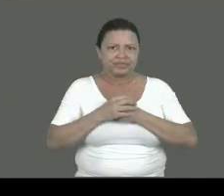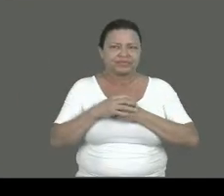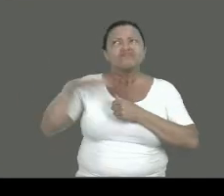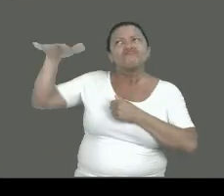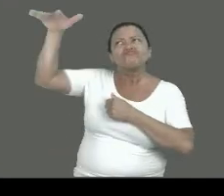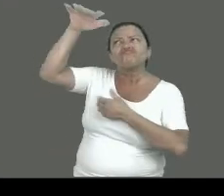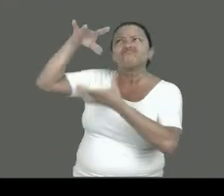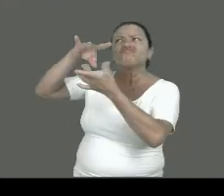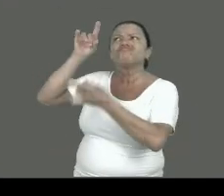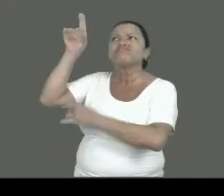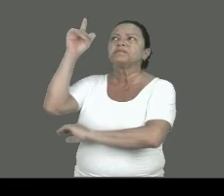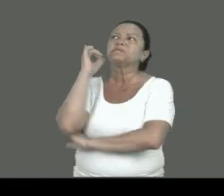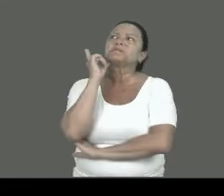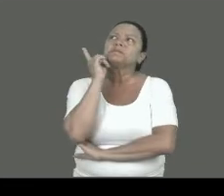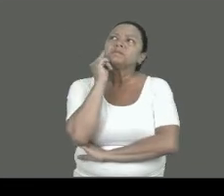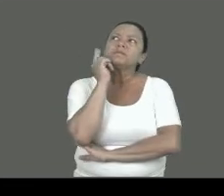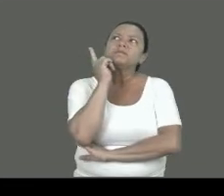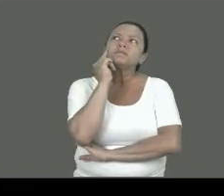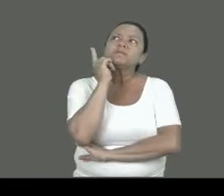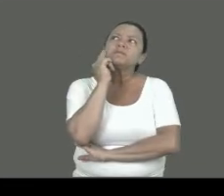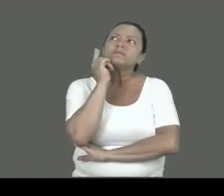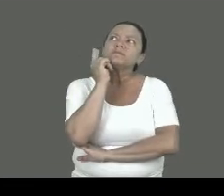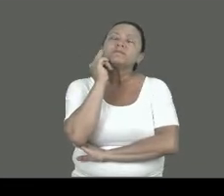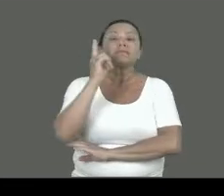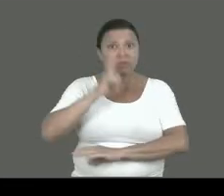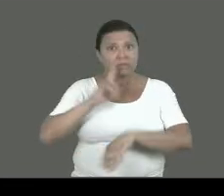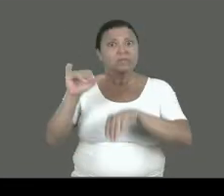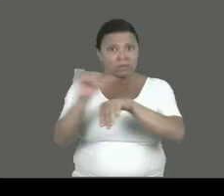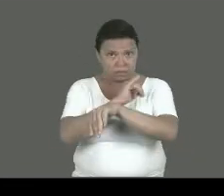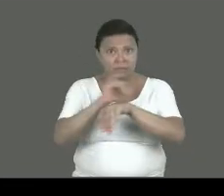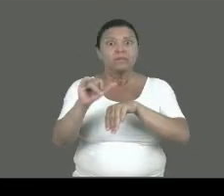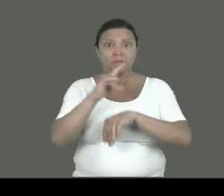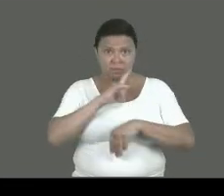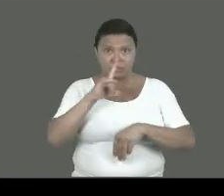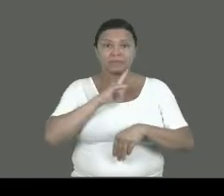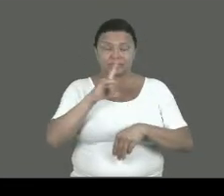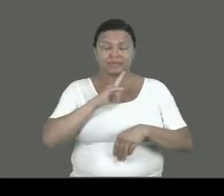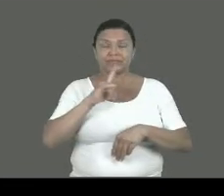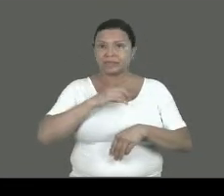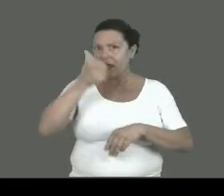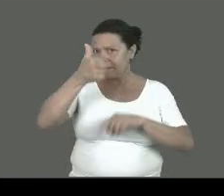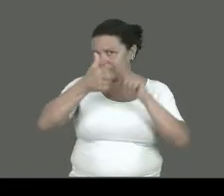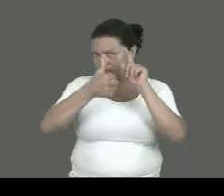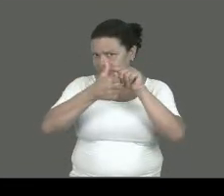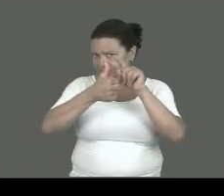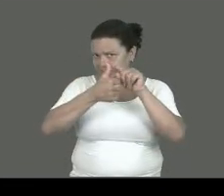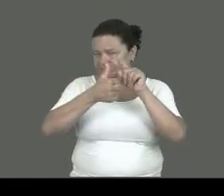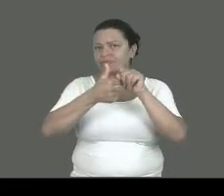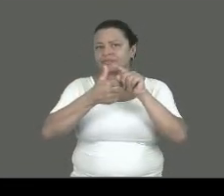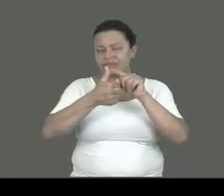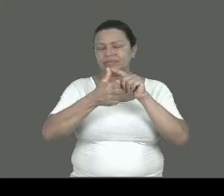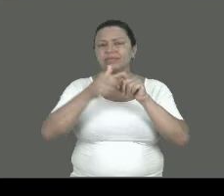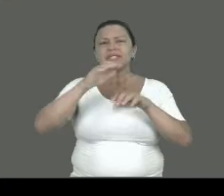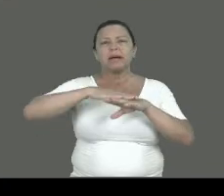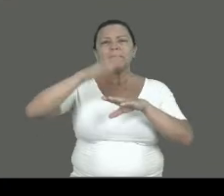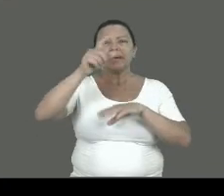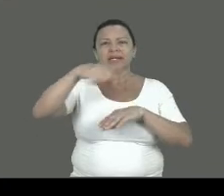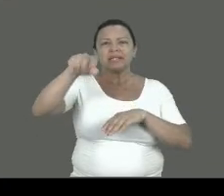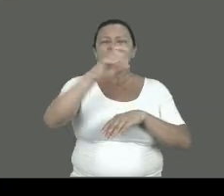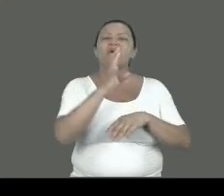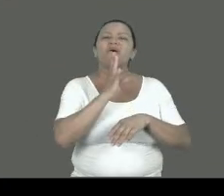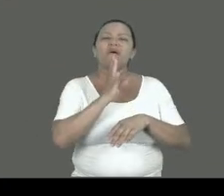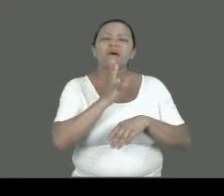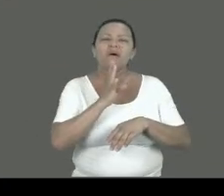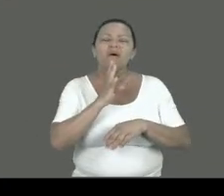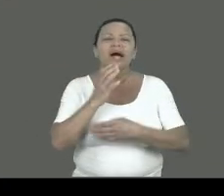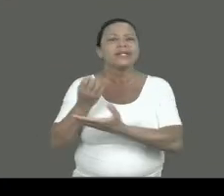de lá? A gente tem algumas ferramentas para isso, né? A primeira delas, talvez a mais conhecida, seja a própria